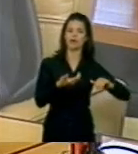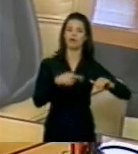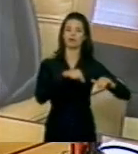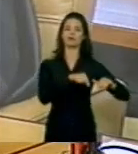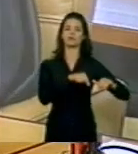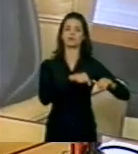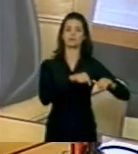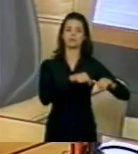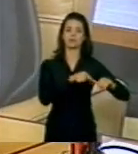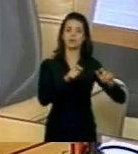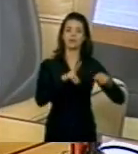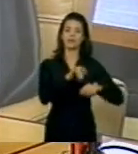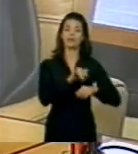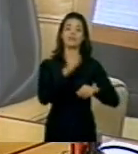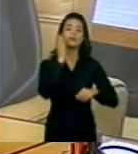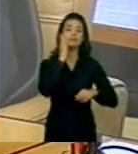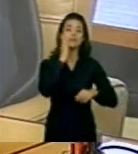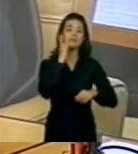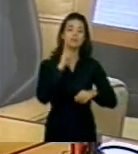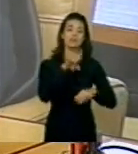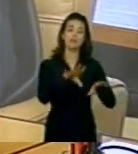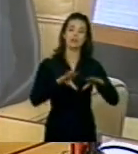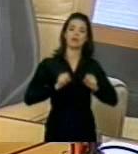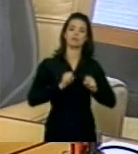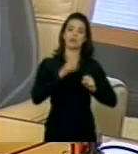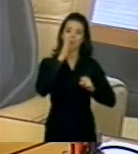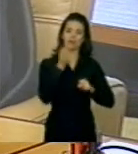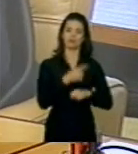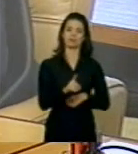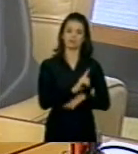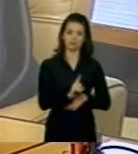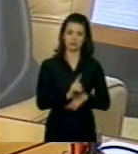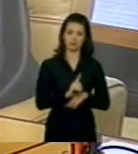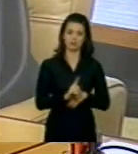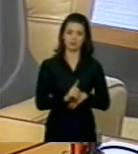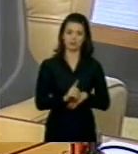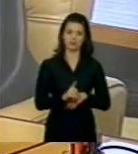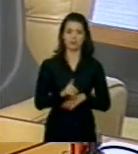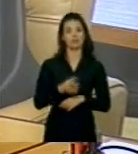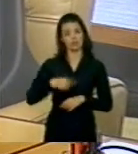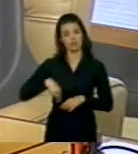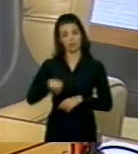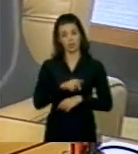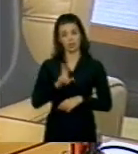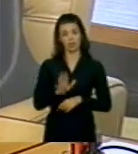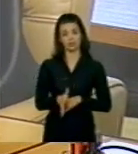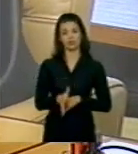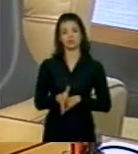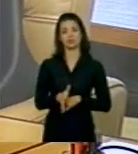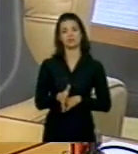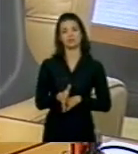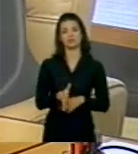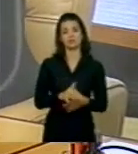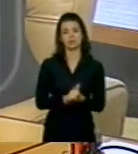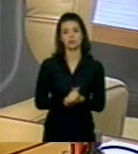processo penal instaurado em desfavor do parlamentar federal, igualmente aqui. Já pedindo redobradas vênias